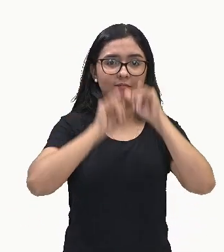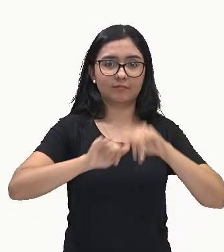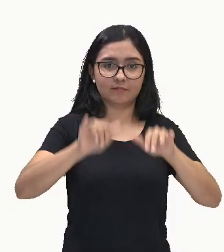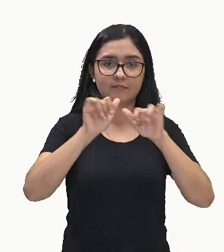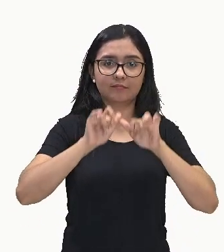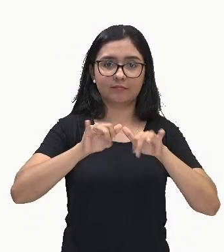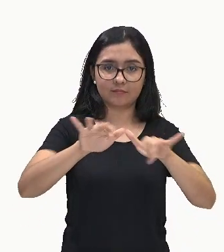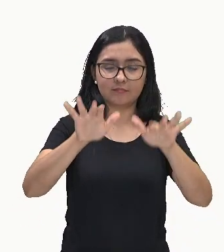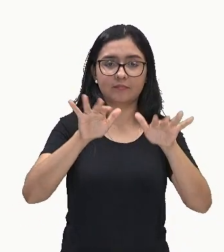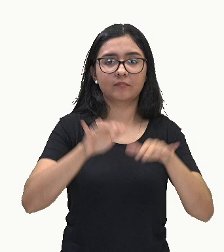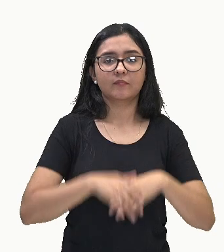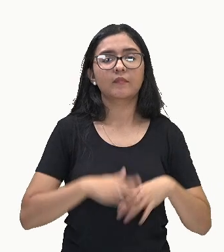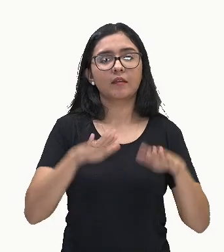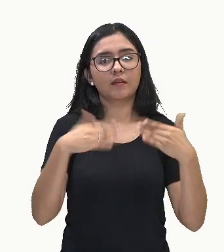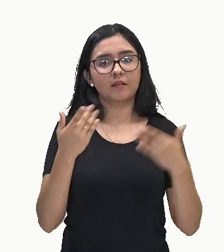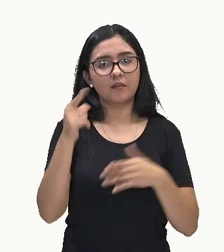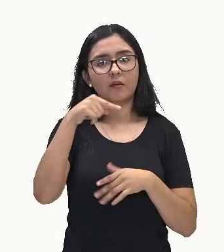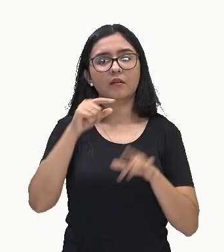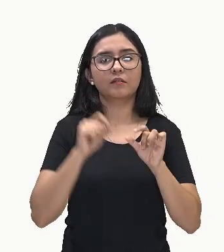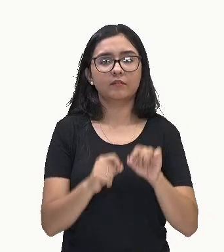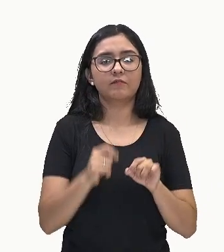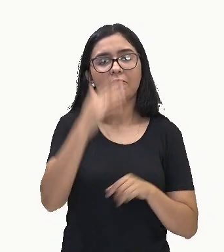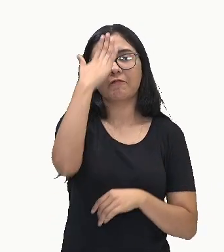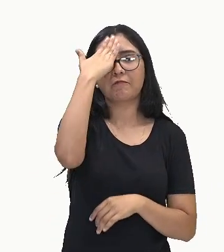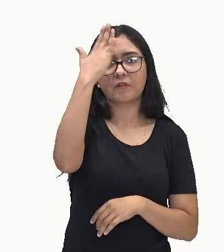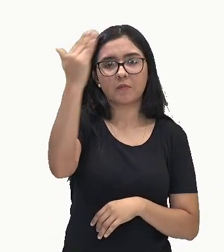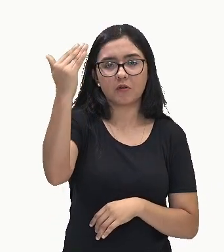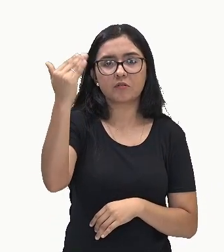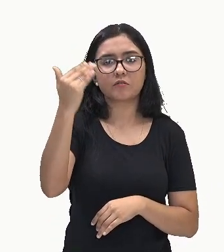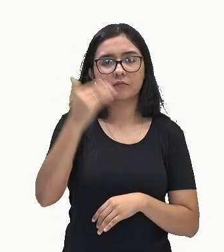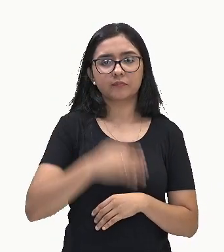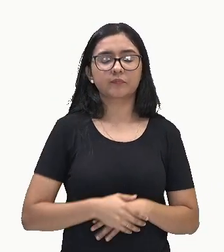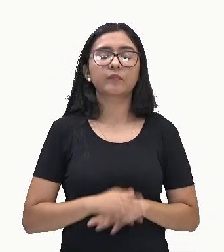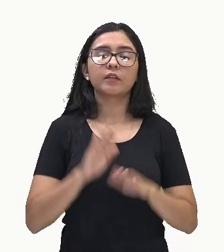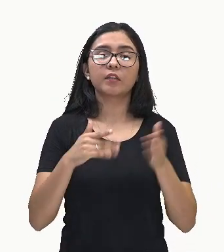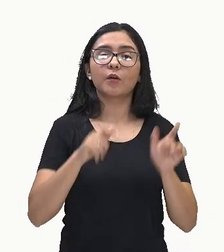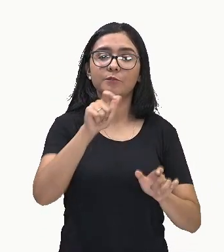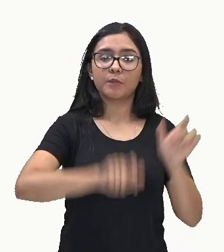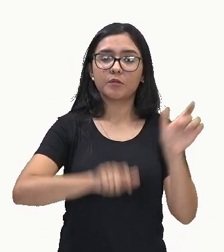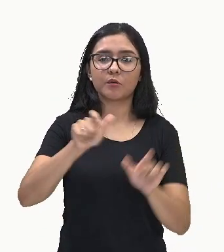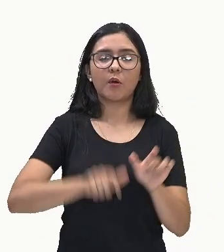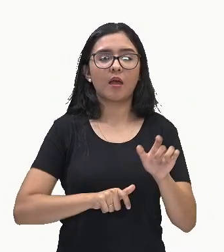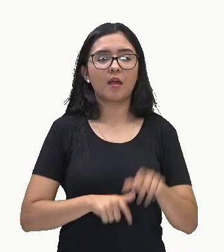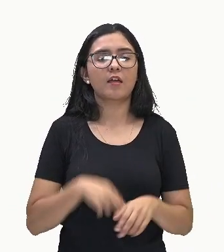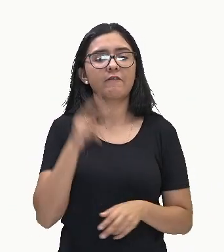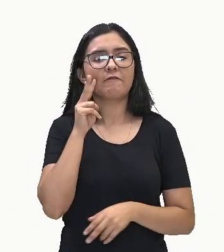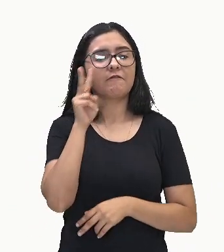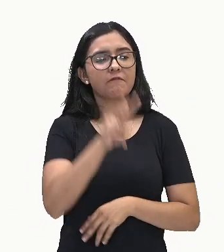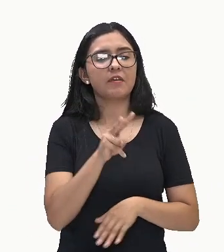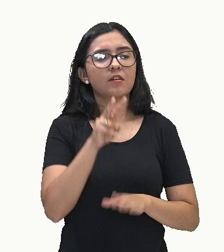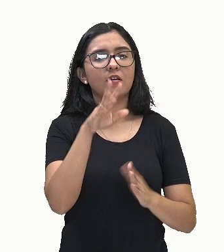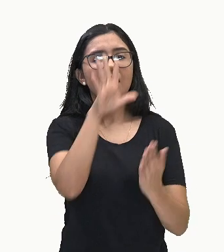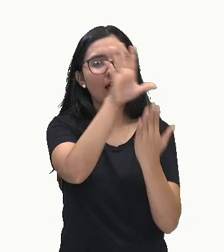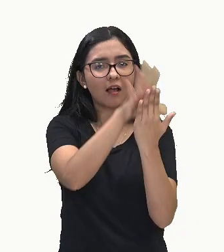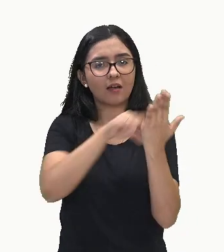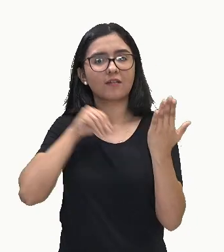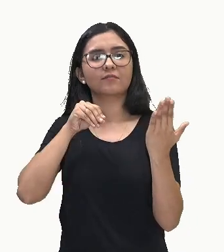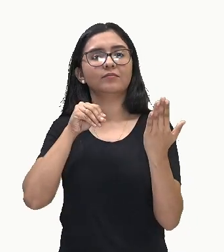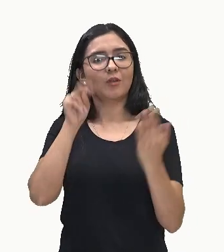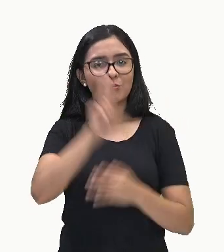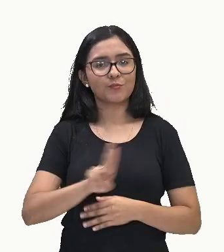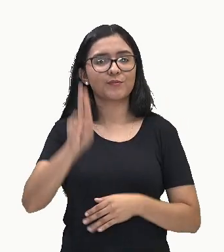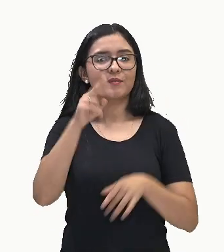né entrou na graça dos consum idores e boa parte da população né comprou aquele tênis então estamos dizendo que